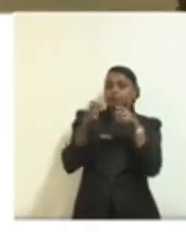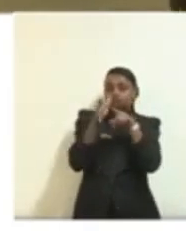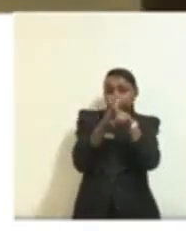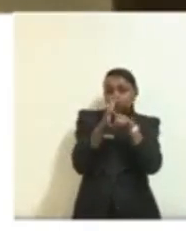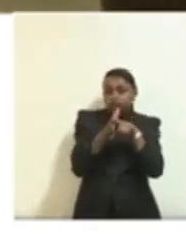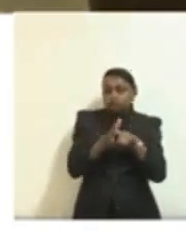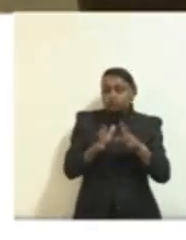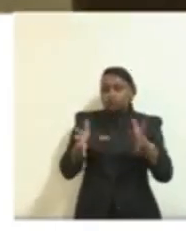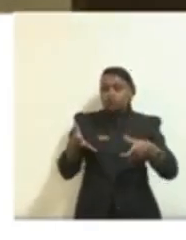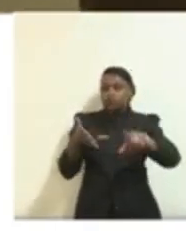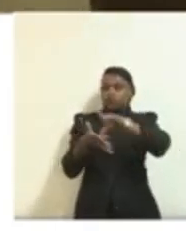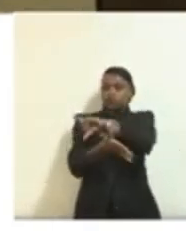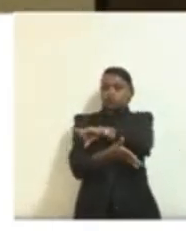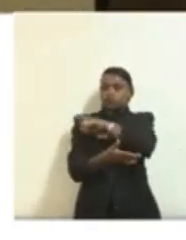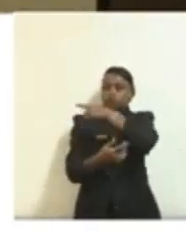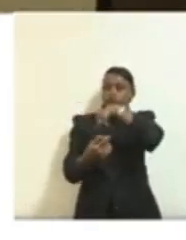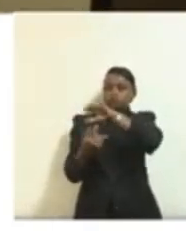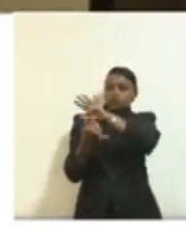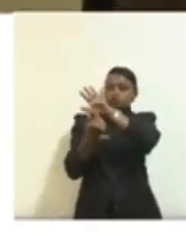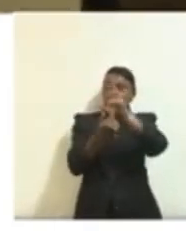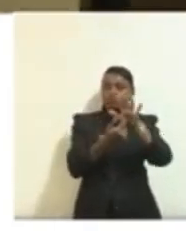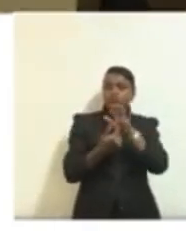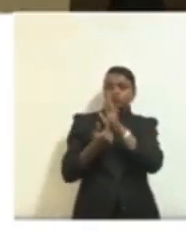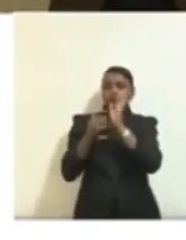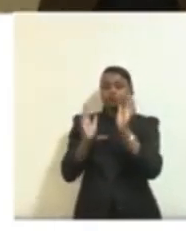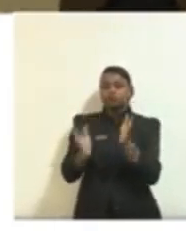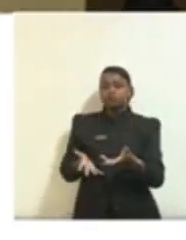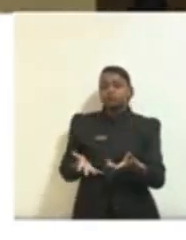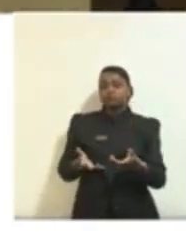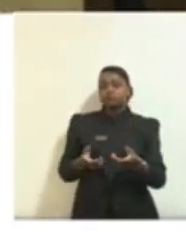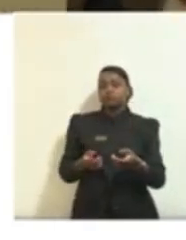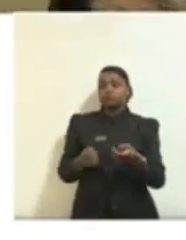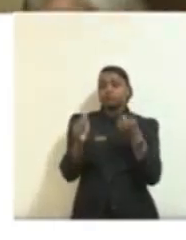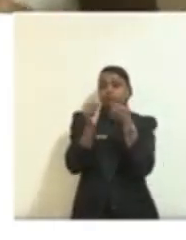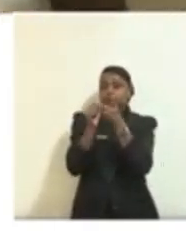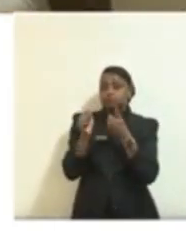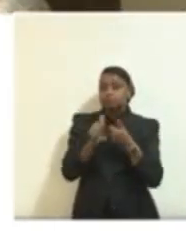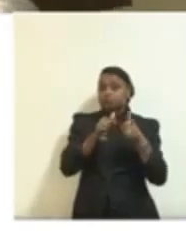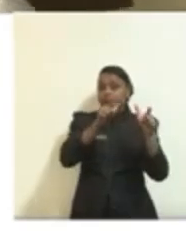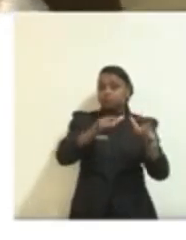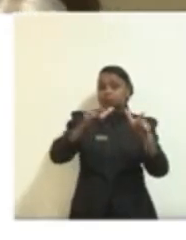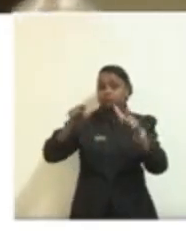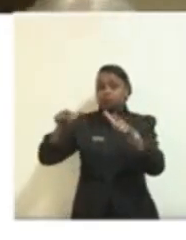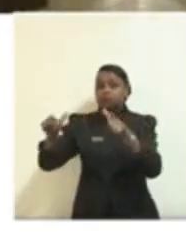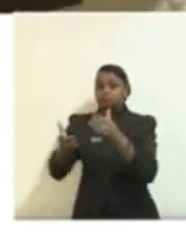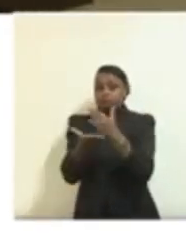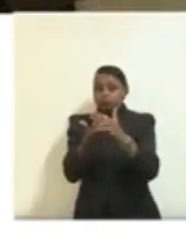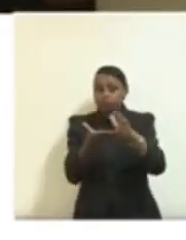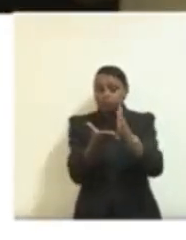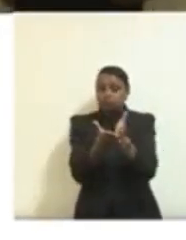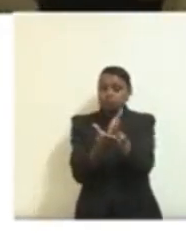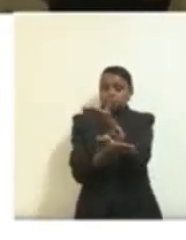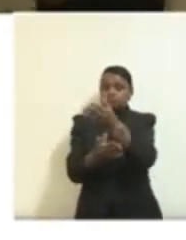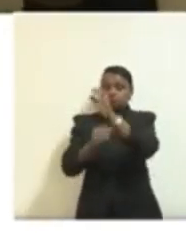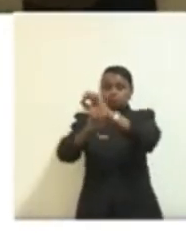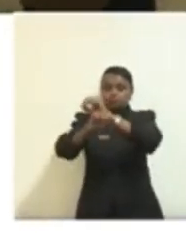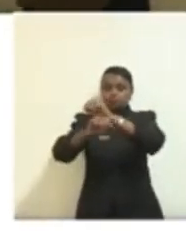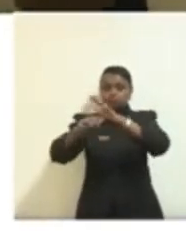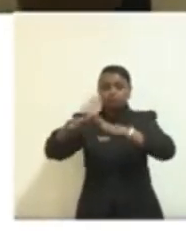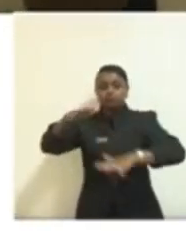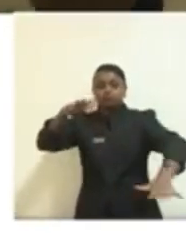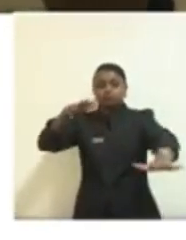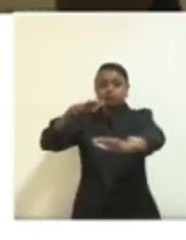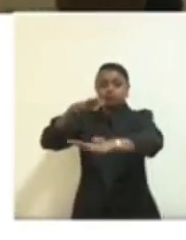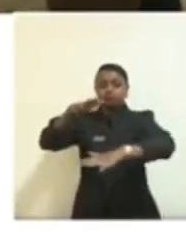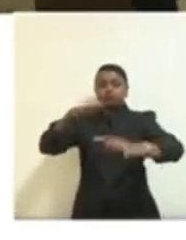elas foram amostradas, e o entorno dessas áreas remanescentes foi avaliado, a paisagem de entorno foi